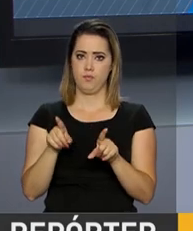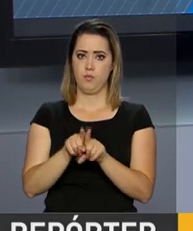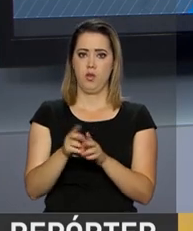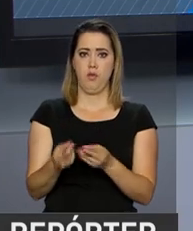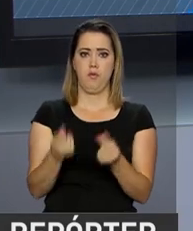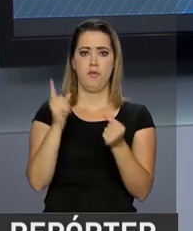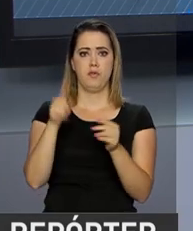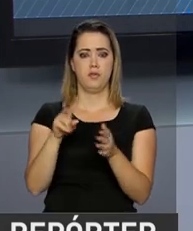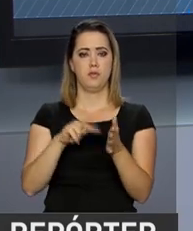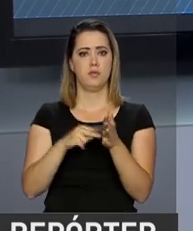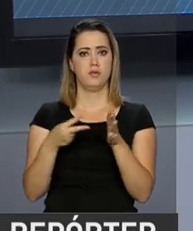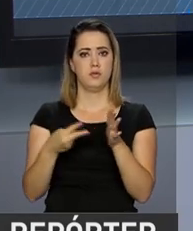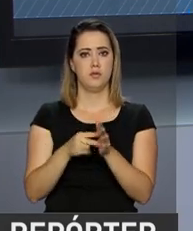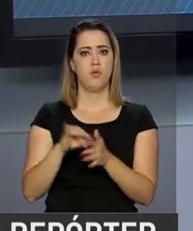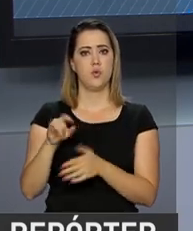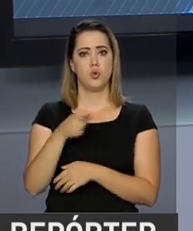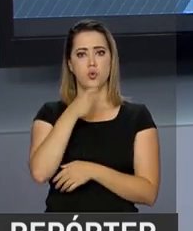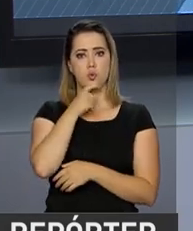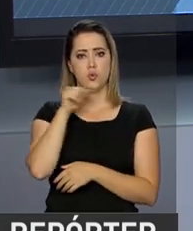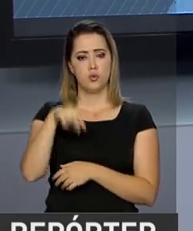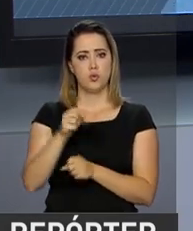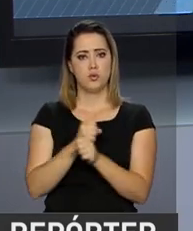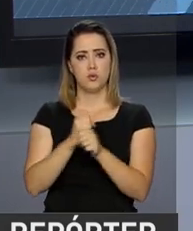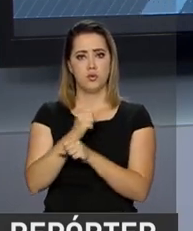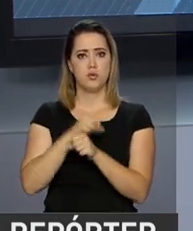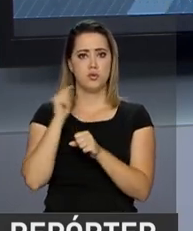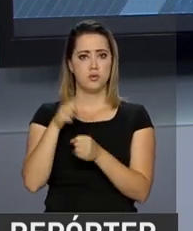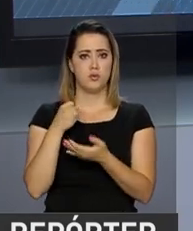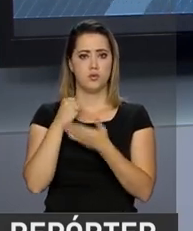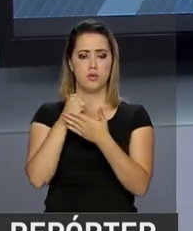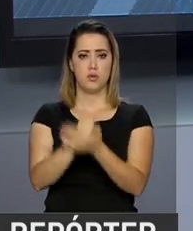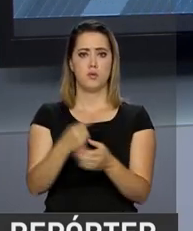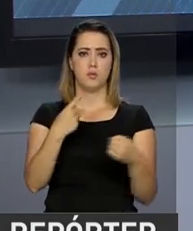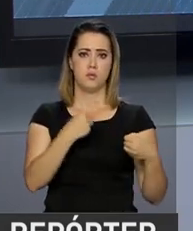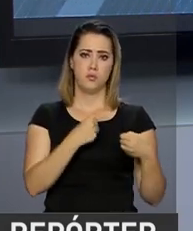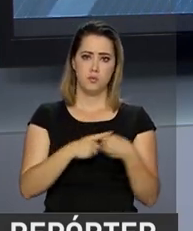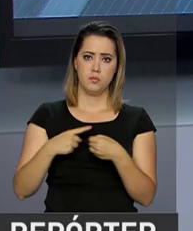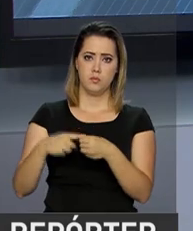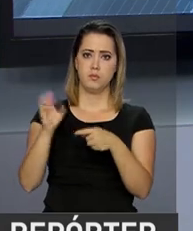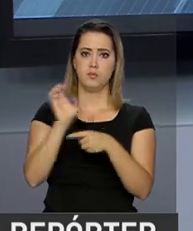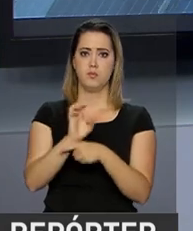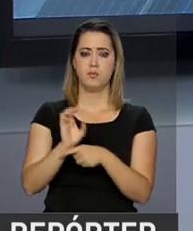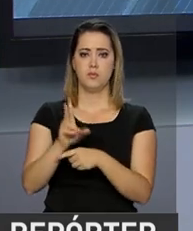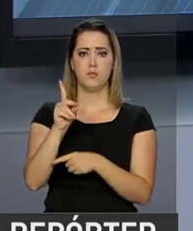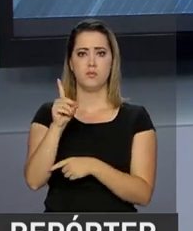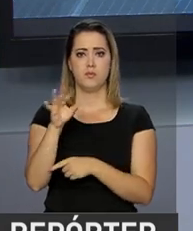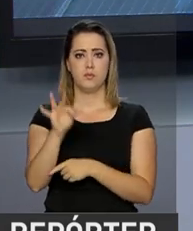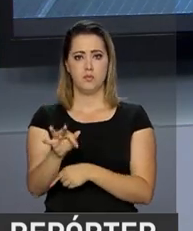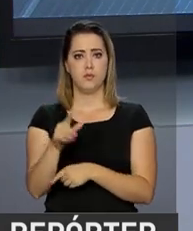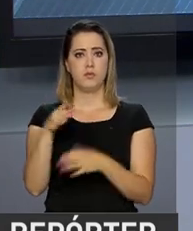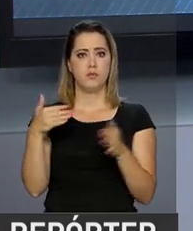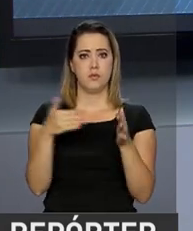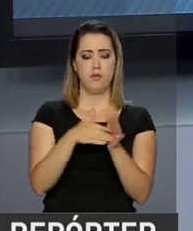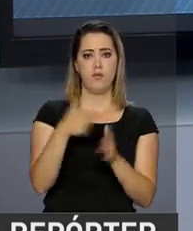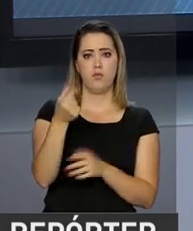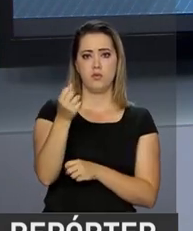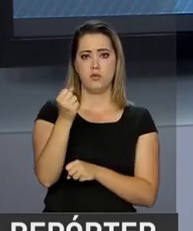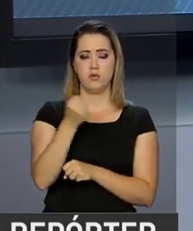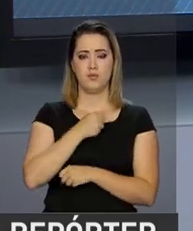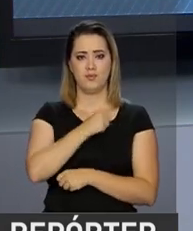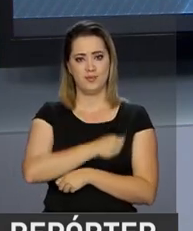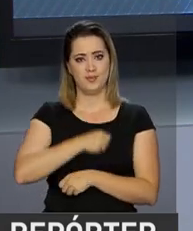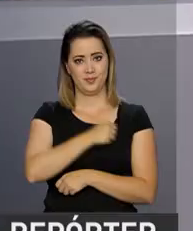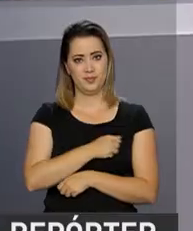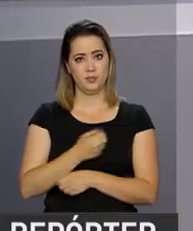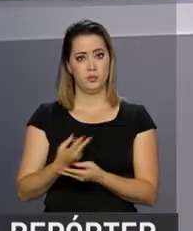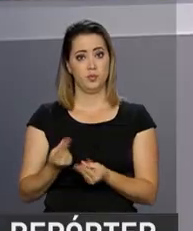valor é referente à parcela de julho deste ano e vai estar disponível para Estados municípios e o Distrito Federal até o dia 20 de